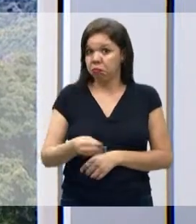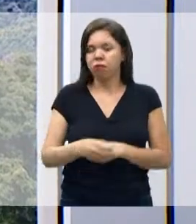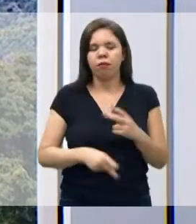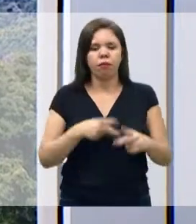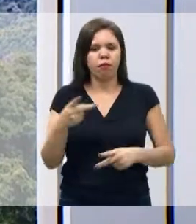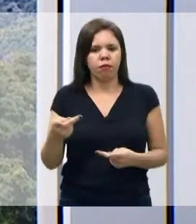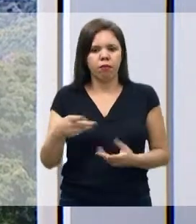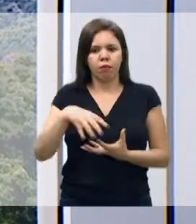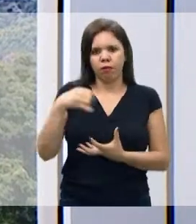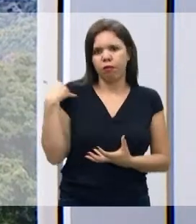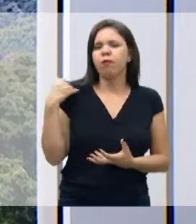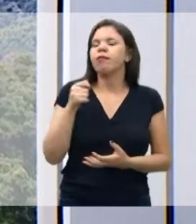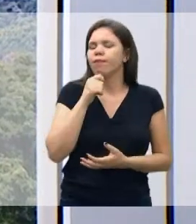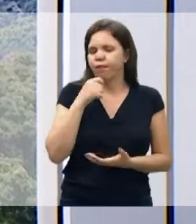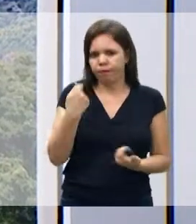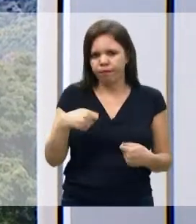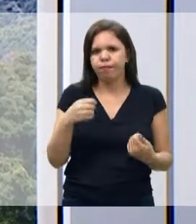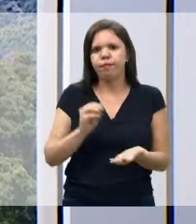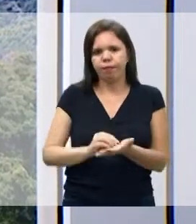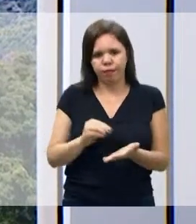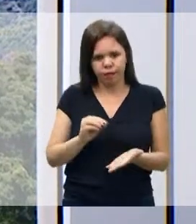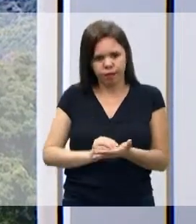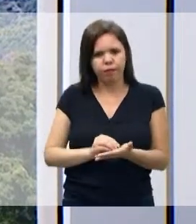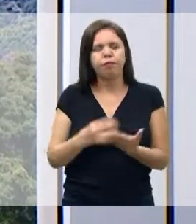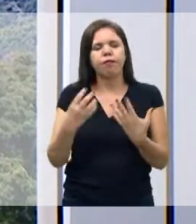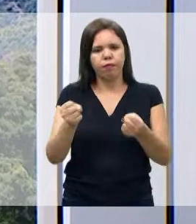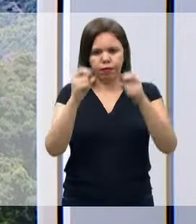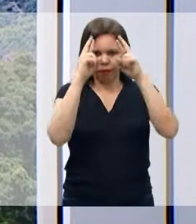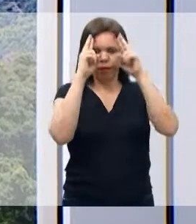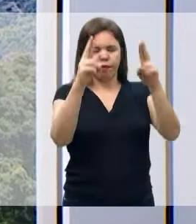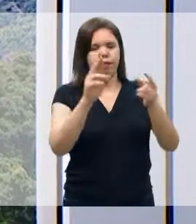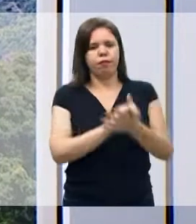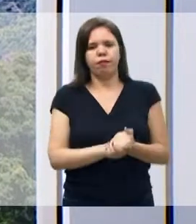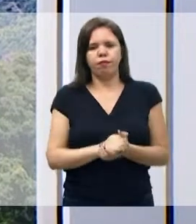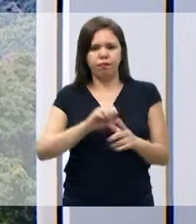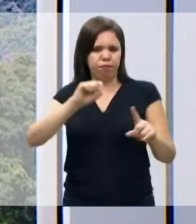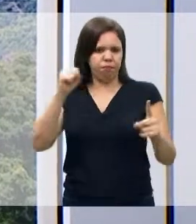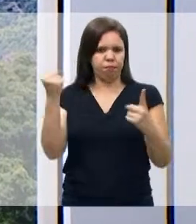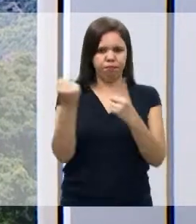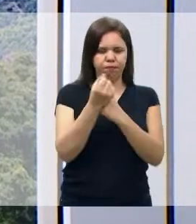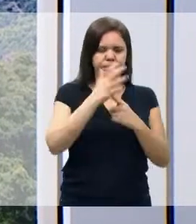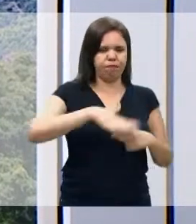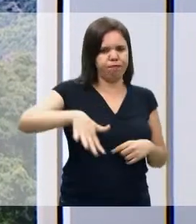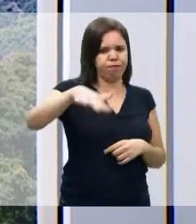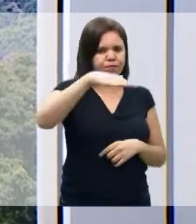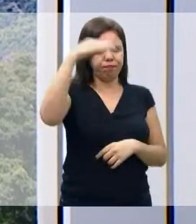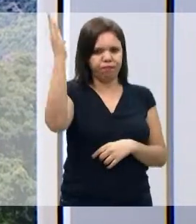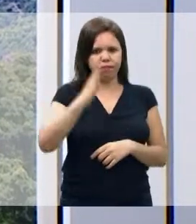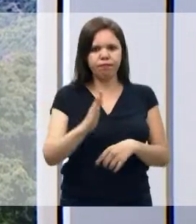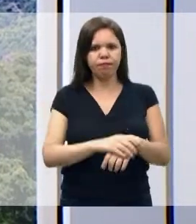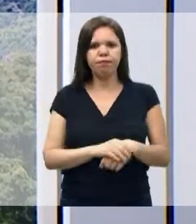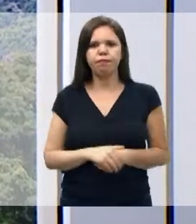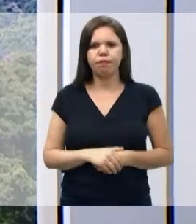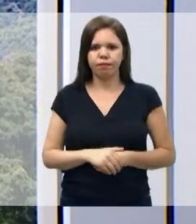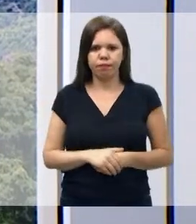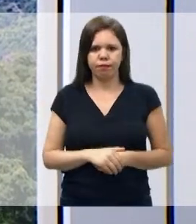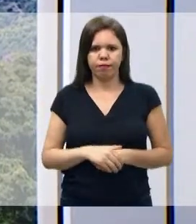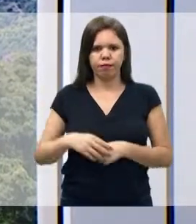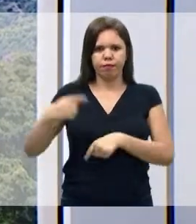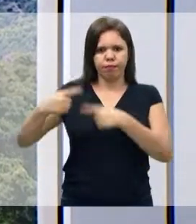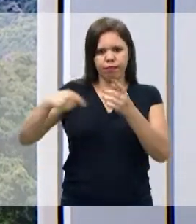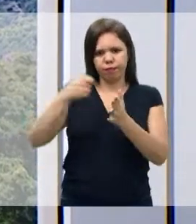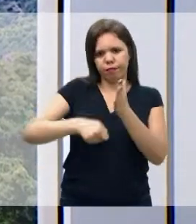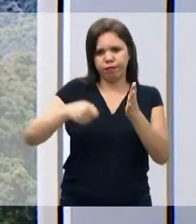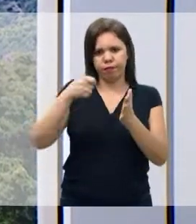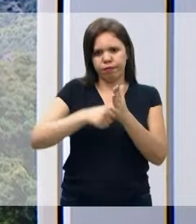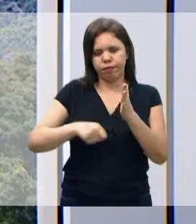pessoas idosas ainda carecem de reconhecimento e respeito da sociedade brasileira, né? As políticas